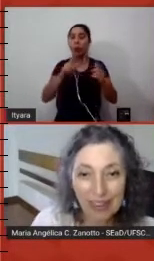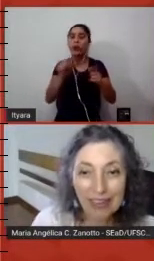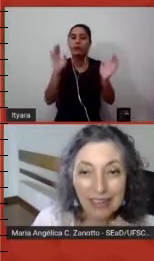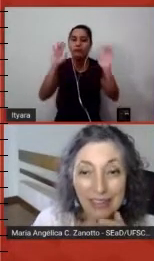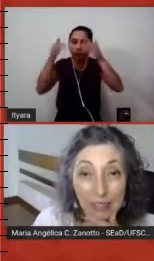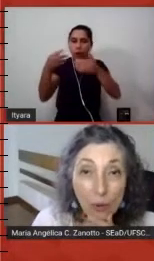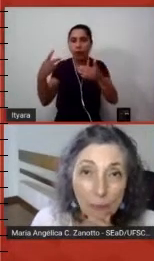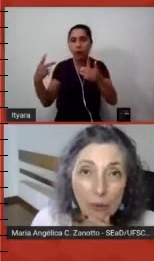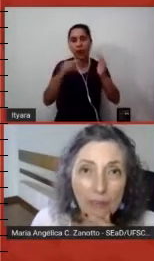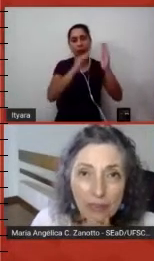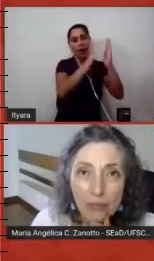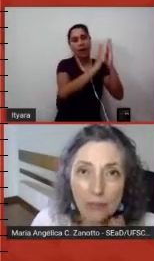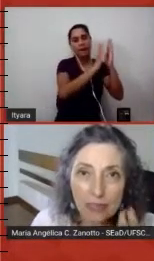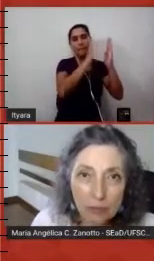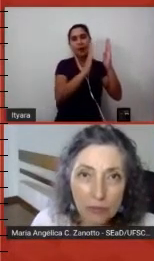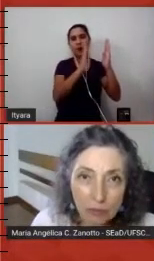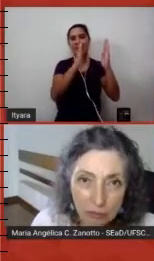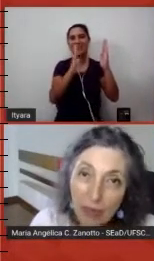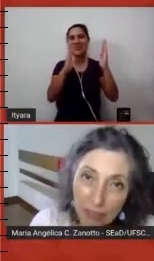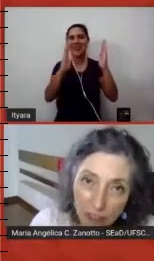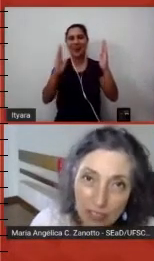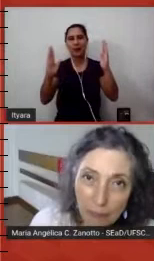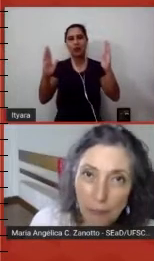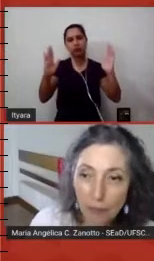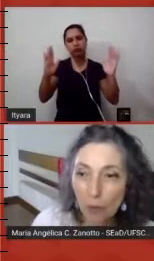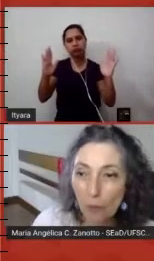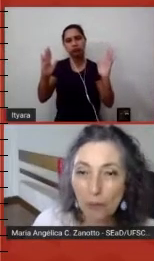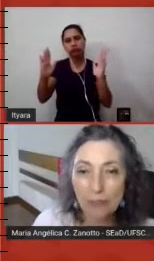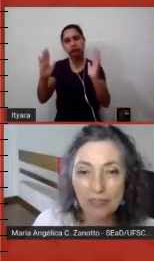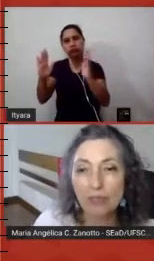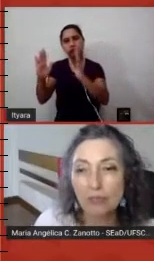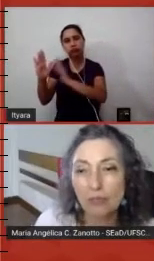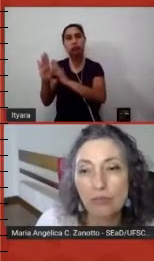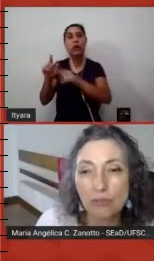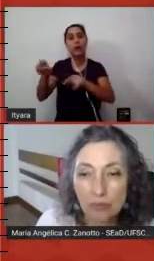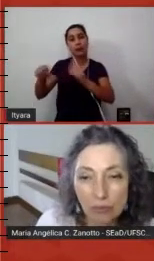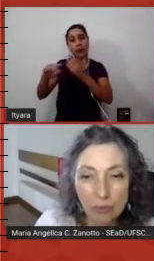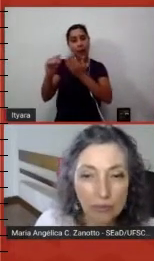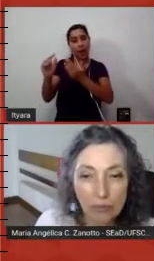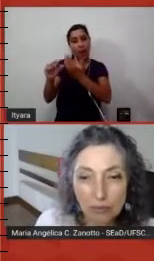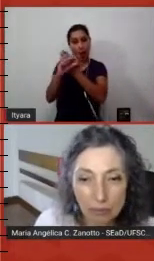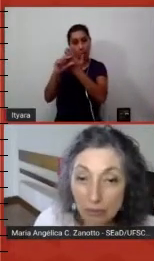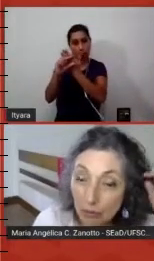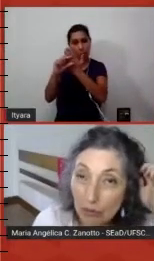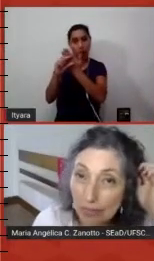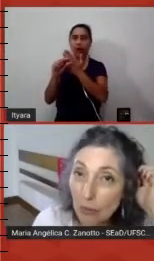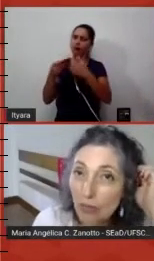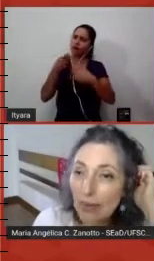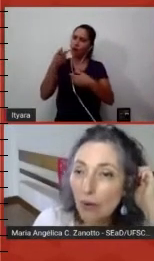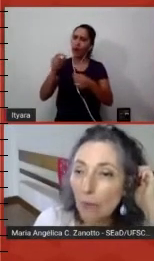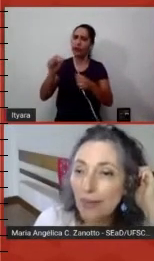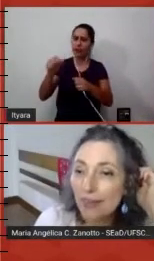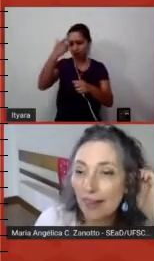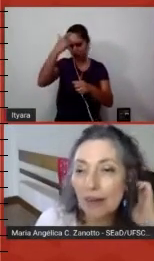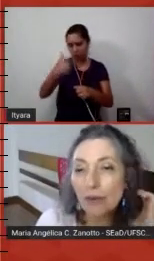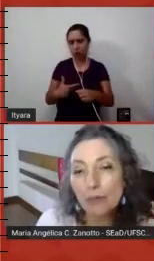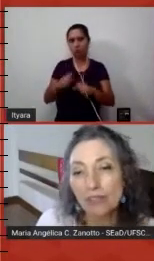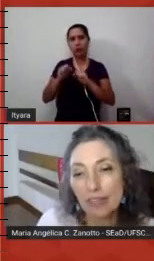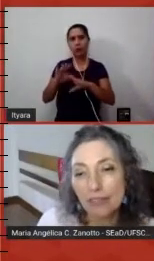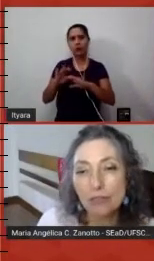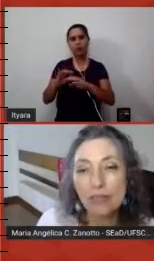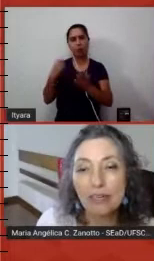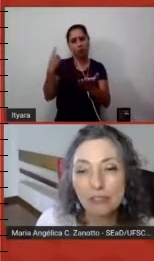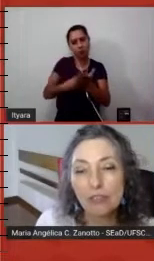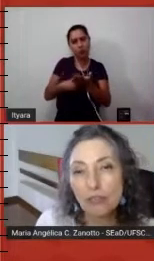processo. E esse compromisso mesmo, ela chama por um compromisso do educador em acompanhar